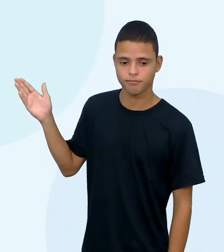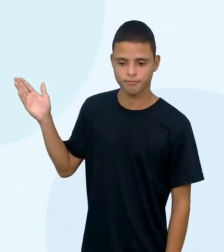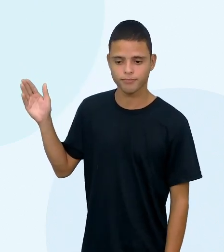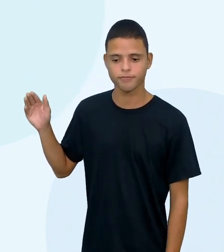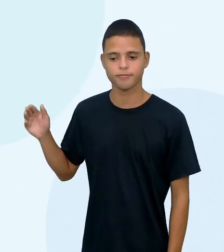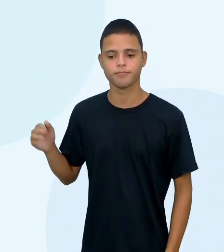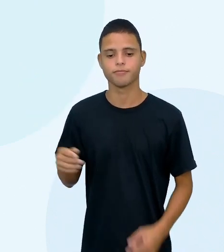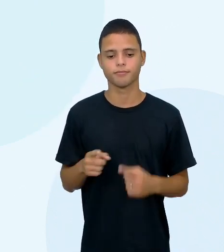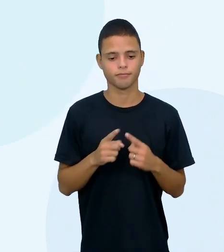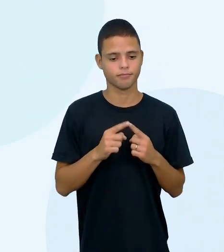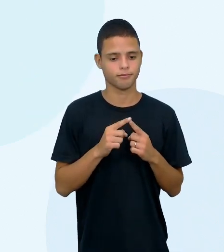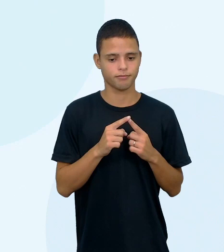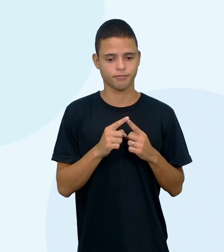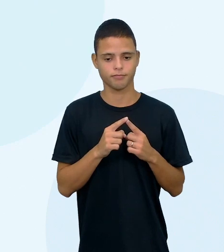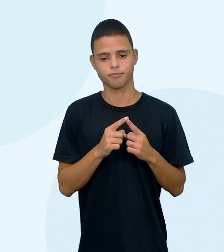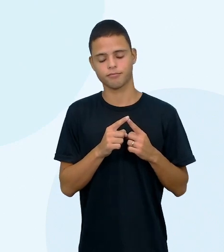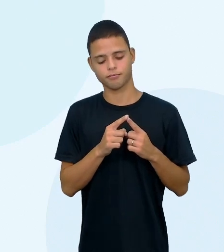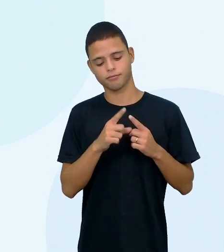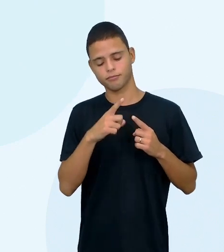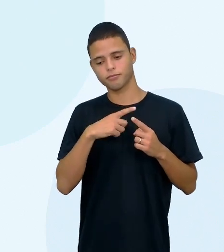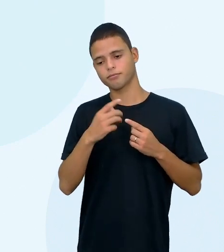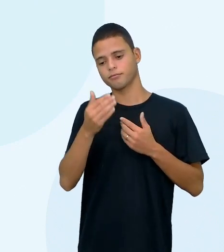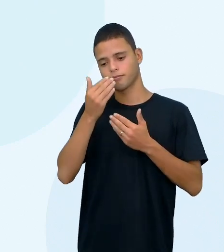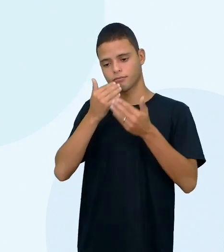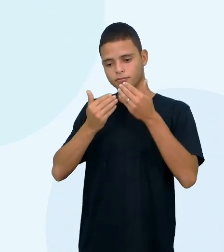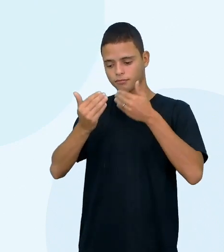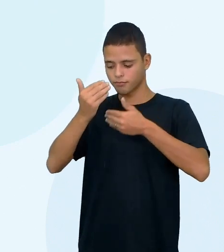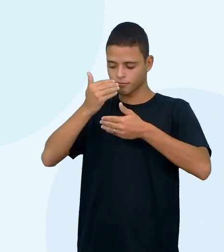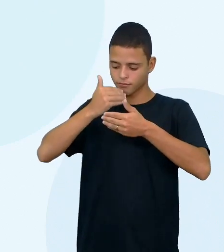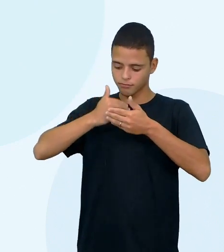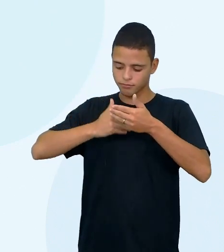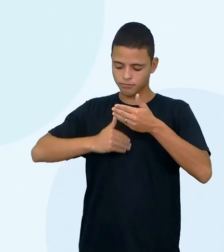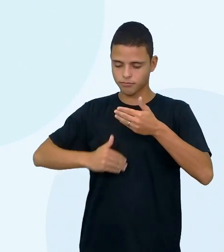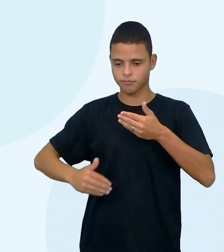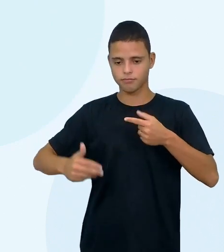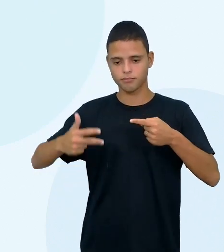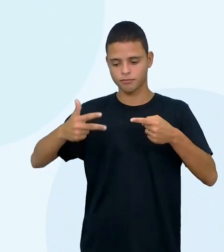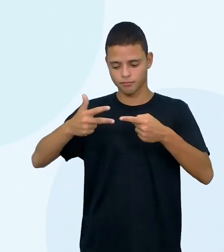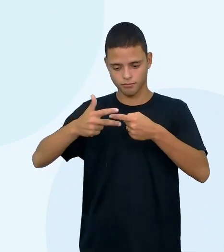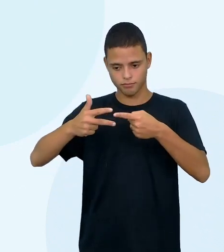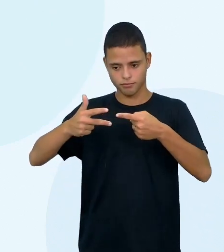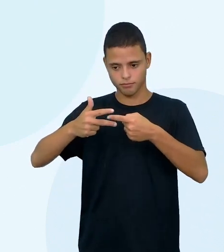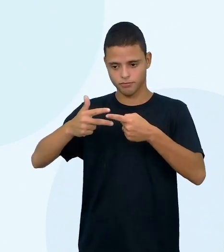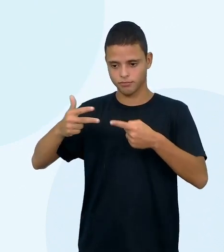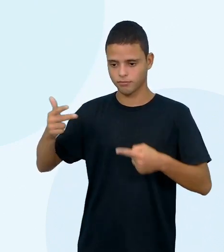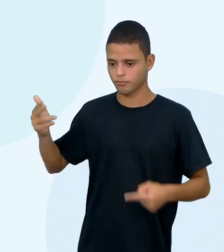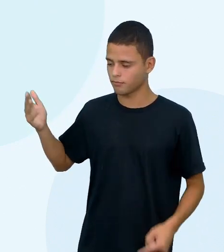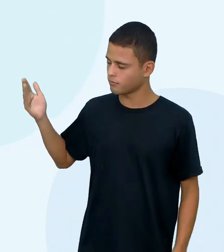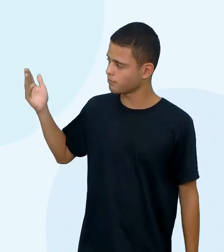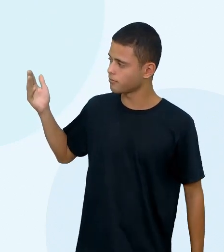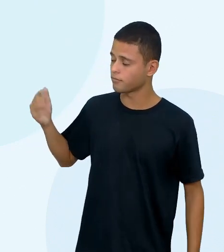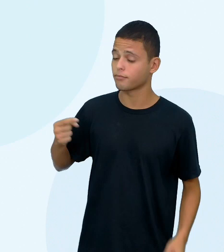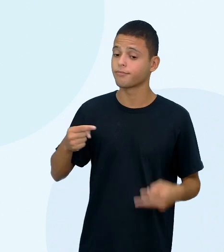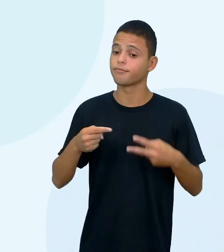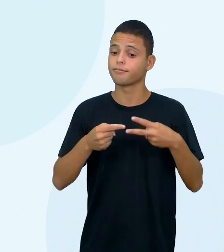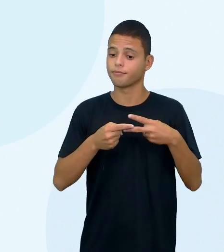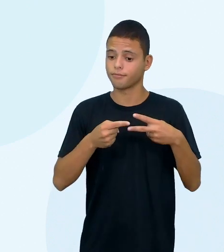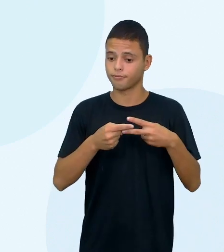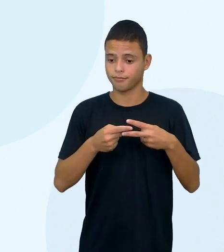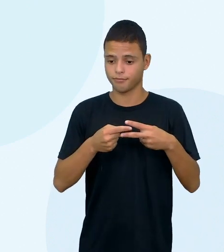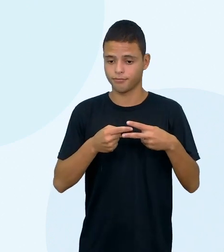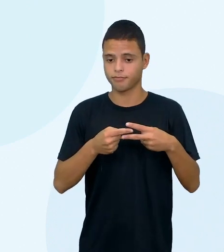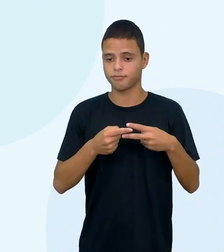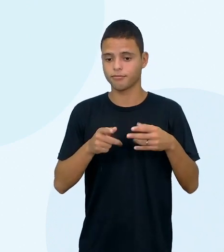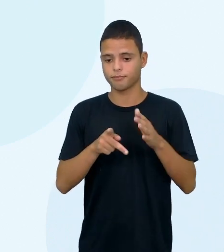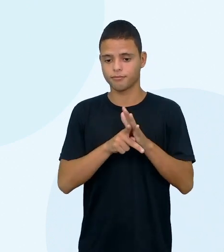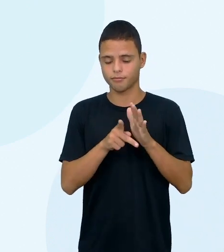alimentos, que quando passam ali pelo processo de digestão, elas são então reduzidas, né, são separadas, né, que a gente